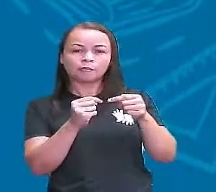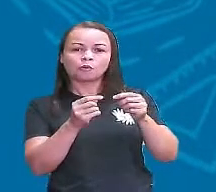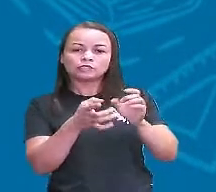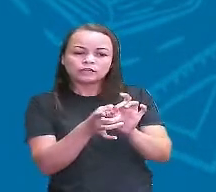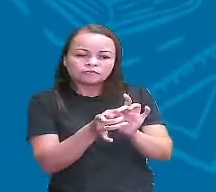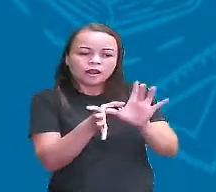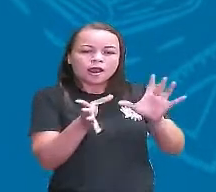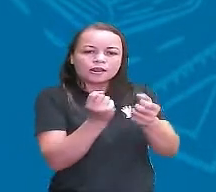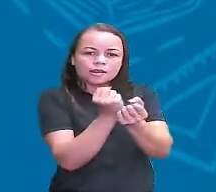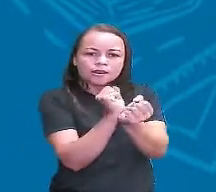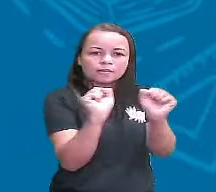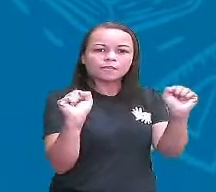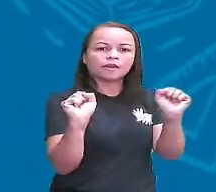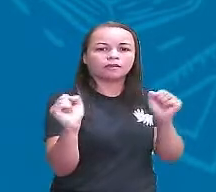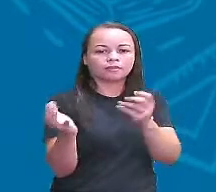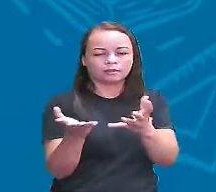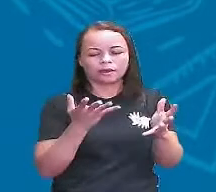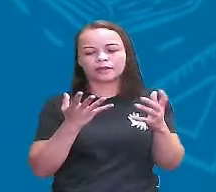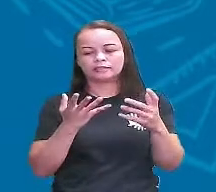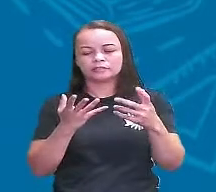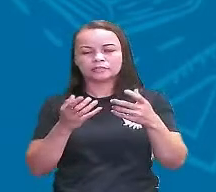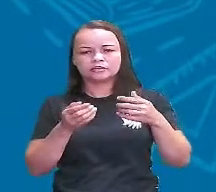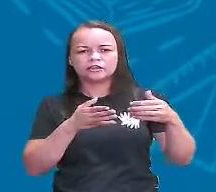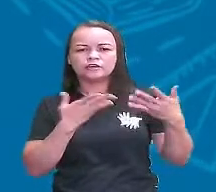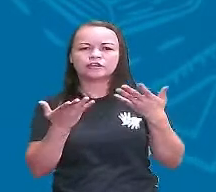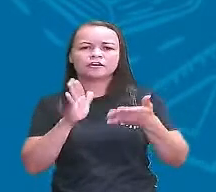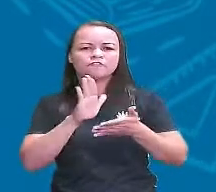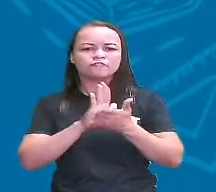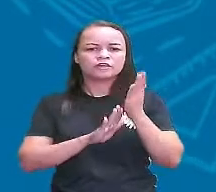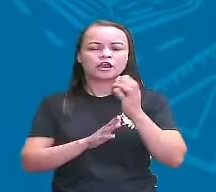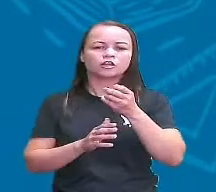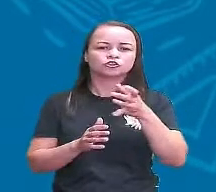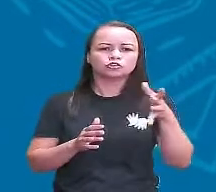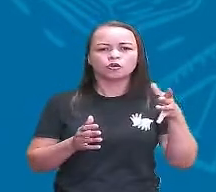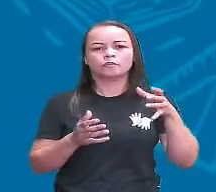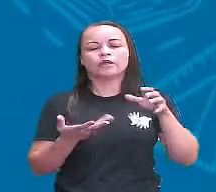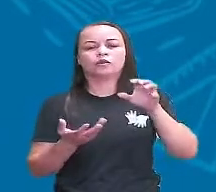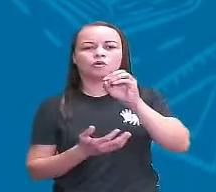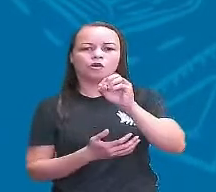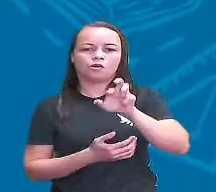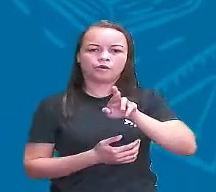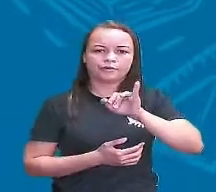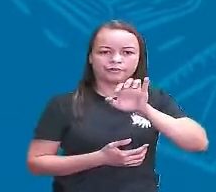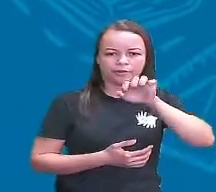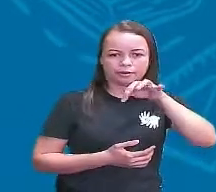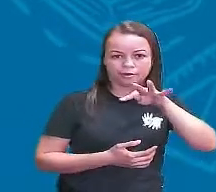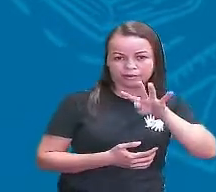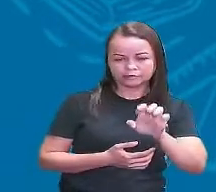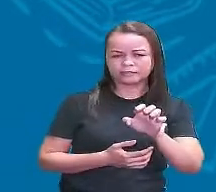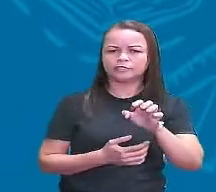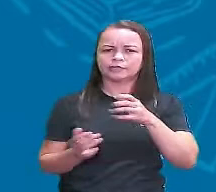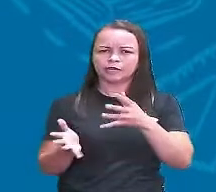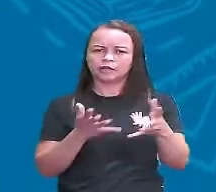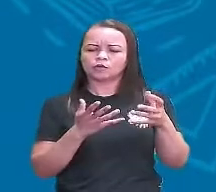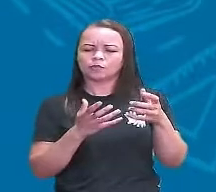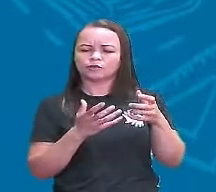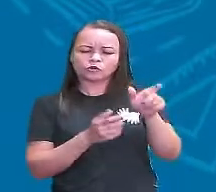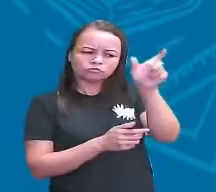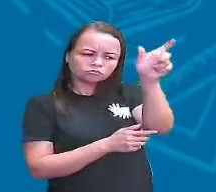viajou até o Oriente, tá? Ele é um personagem meio lendário, né? Que se representa como um indivíduo